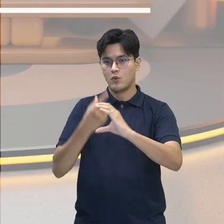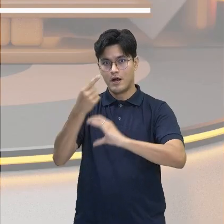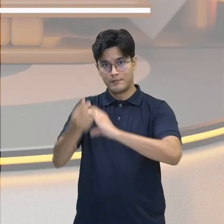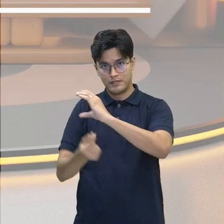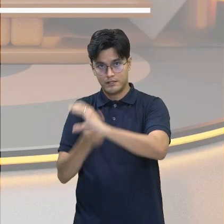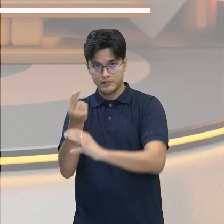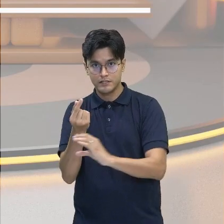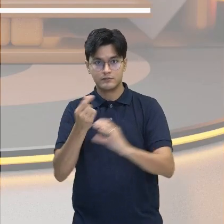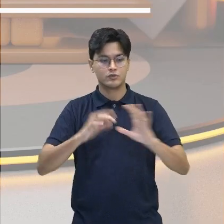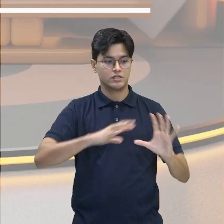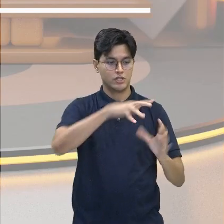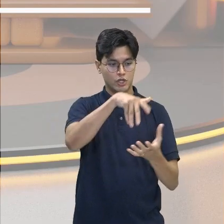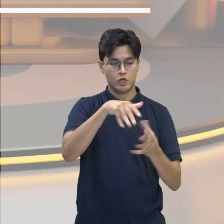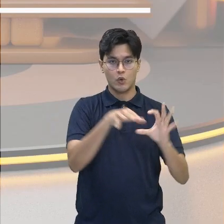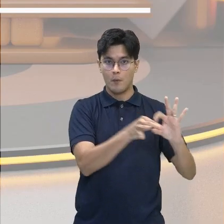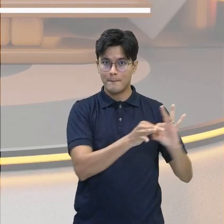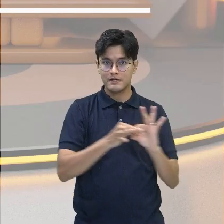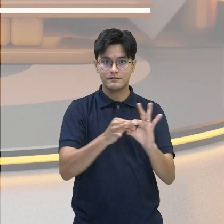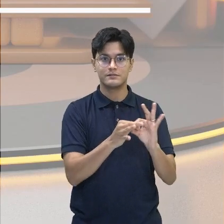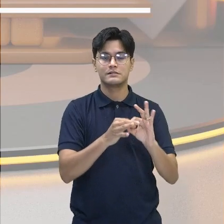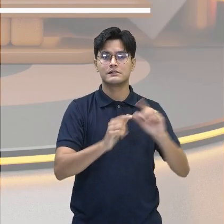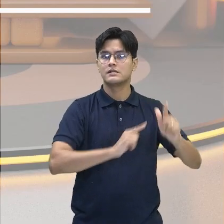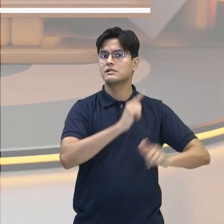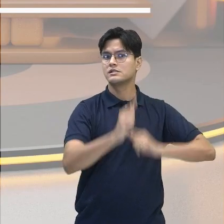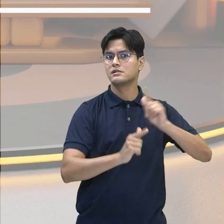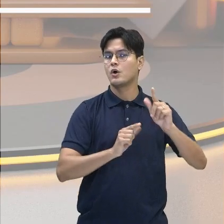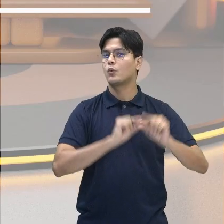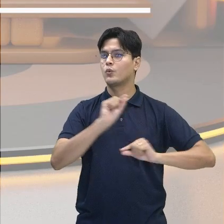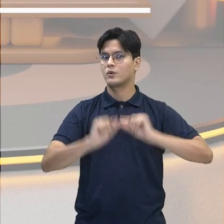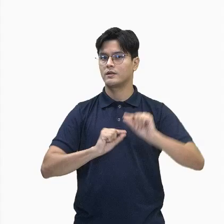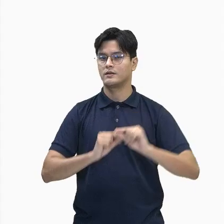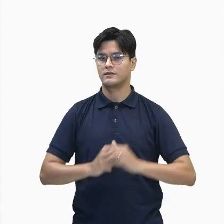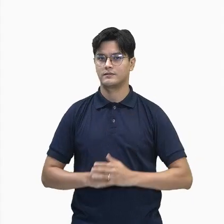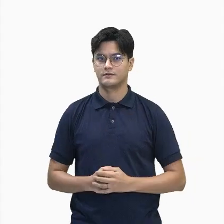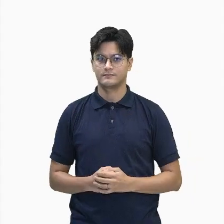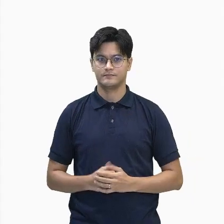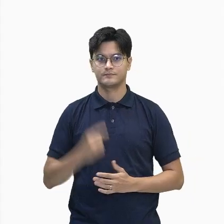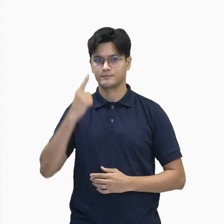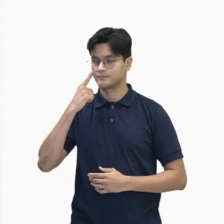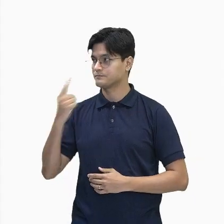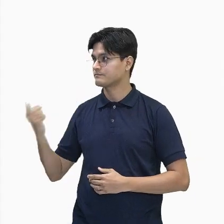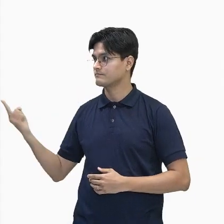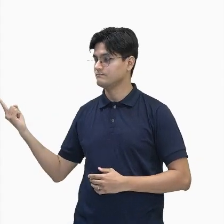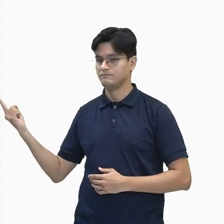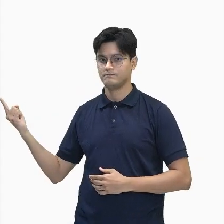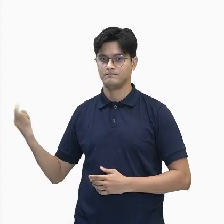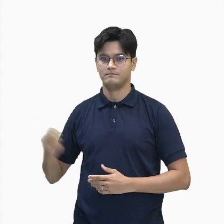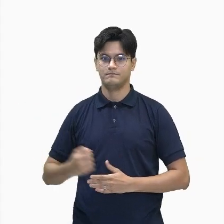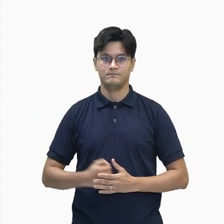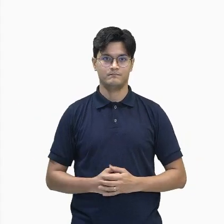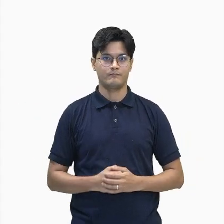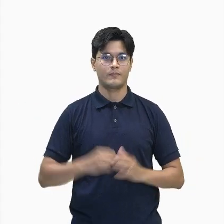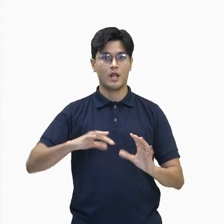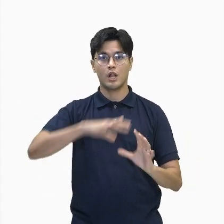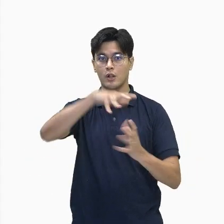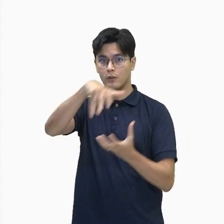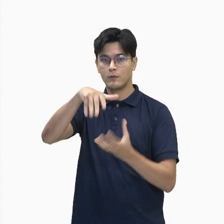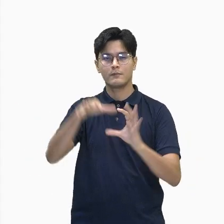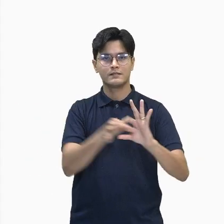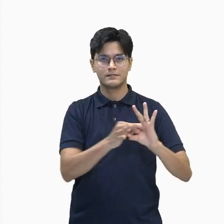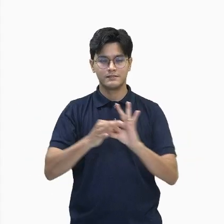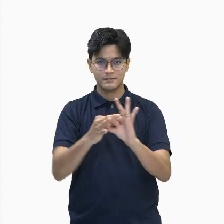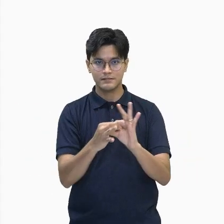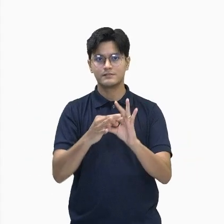E a gente vai começar com a definição de globalização. Acompanhe aqui comigo. Olha, a gente pode dizer que a